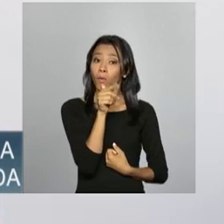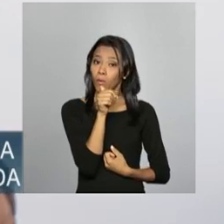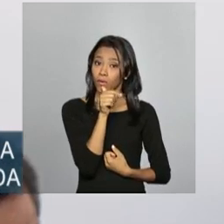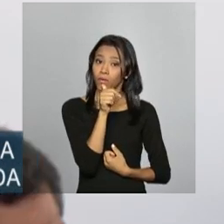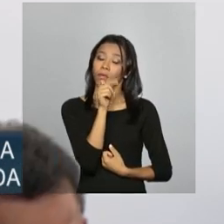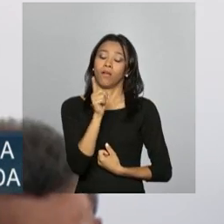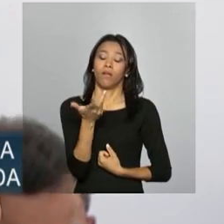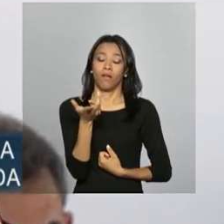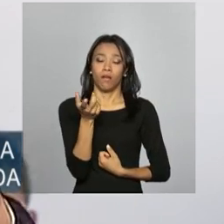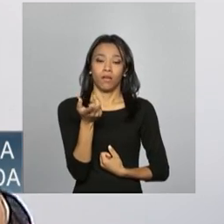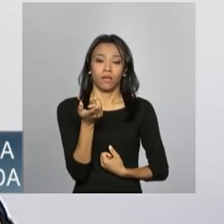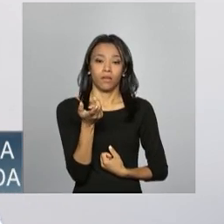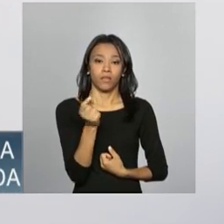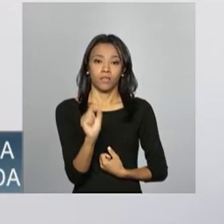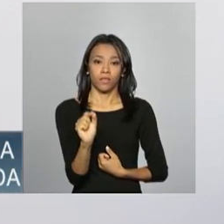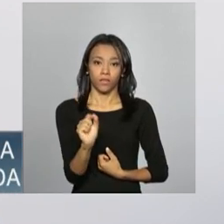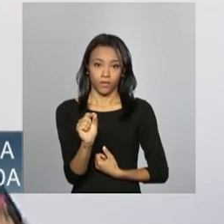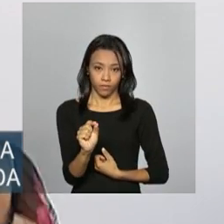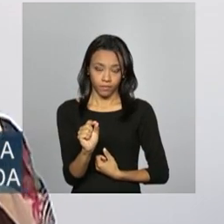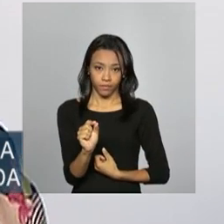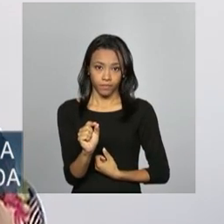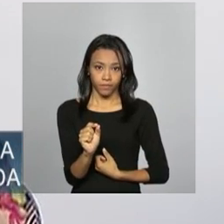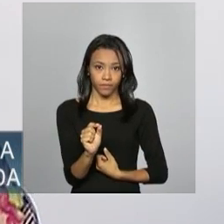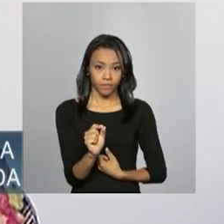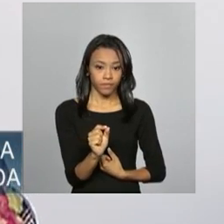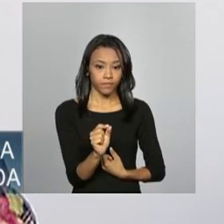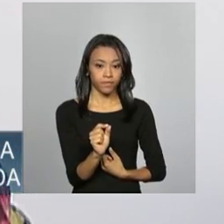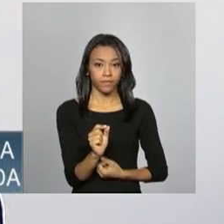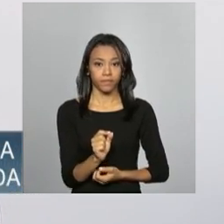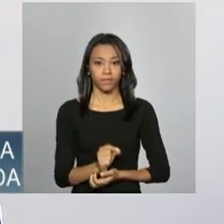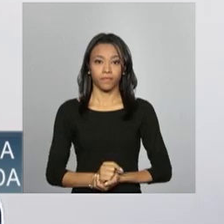garantia de